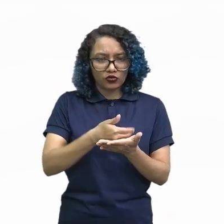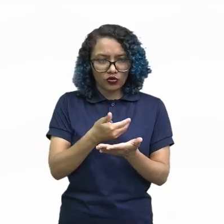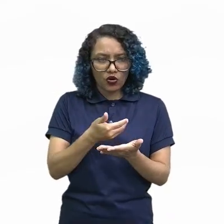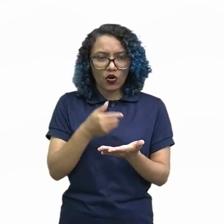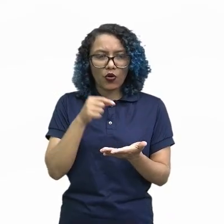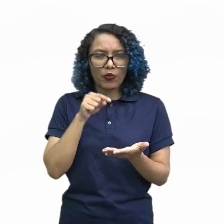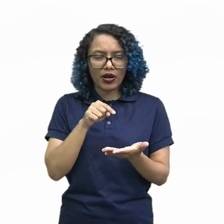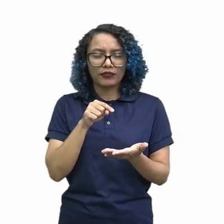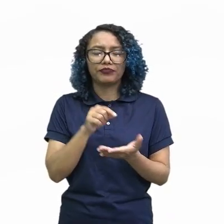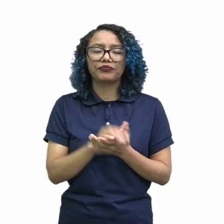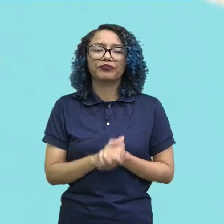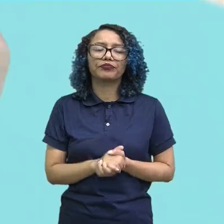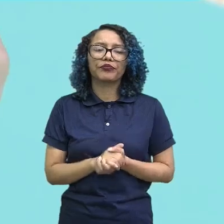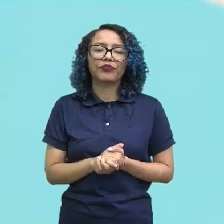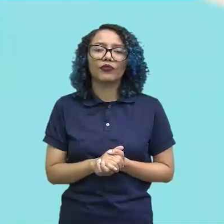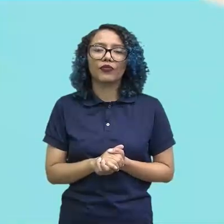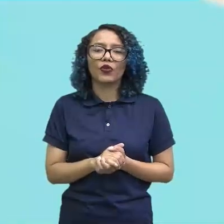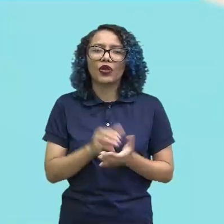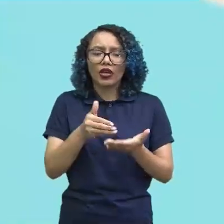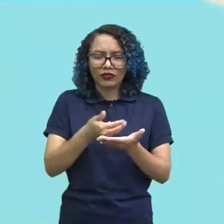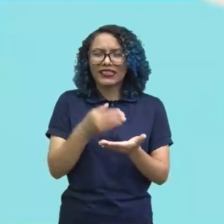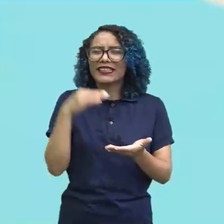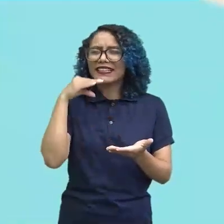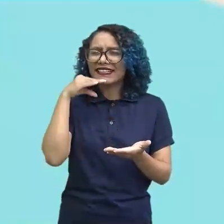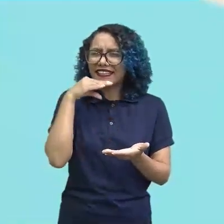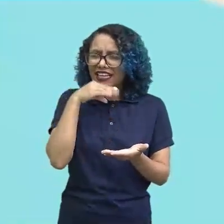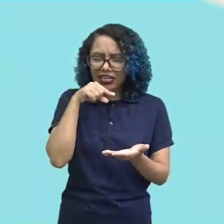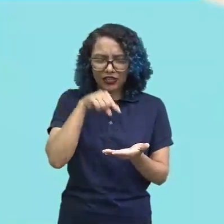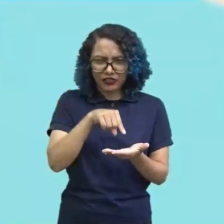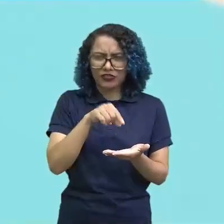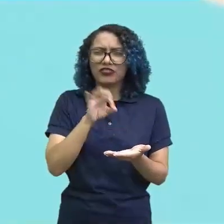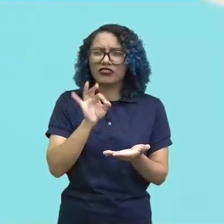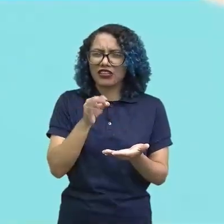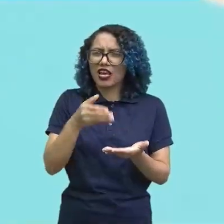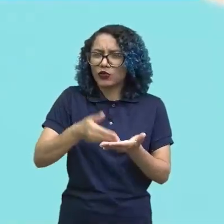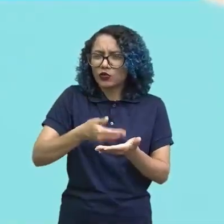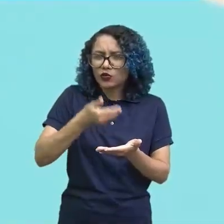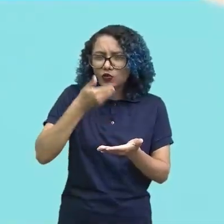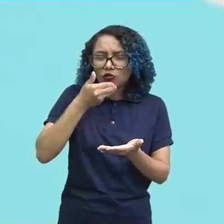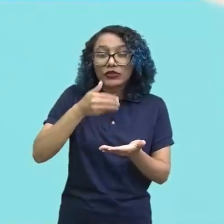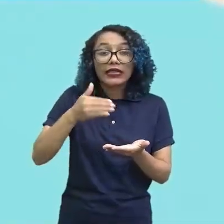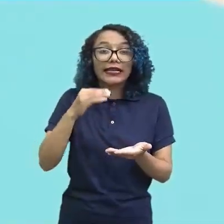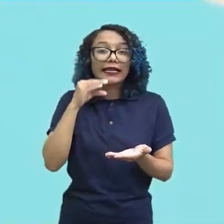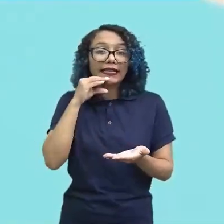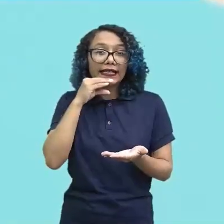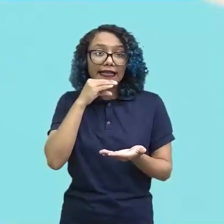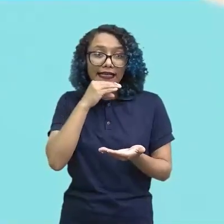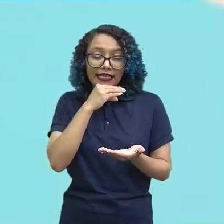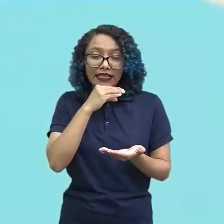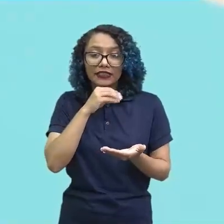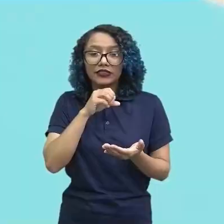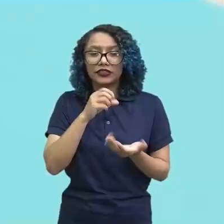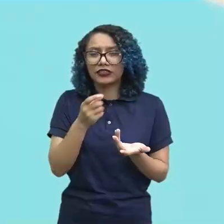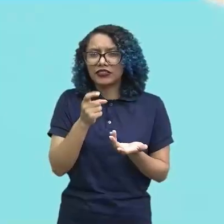comumente é tomada, aquecida, é uma sopa que se toma quente, Quem